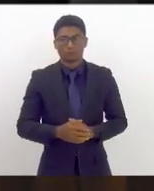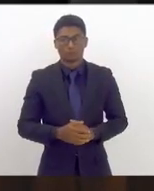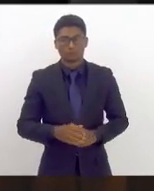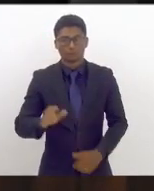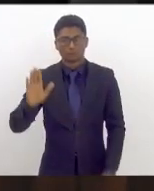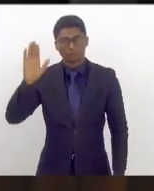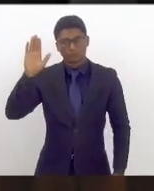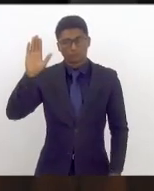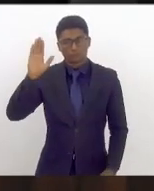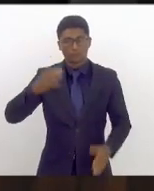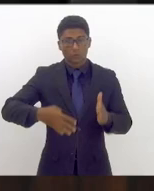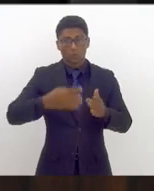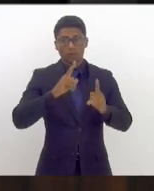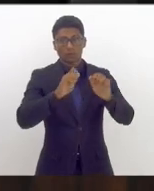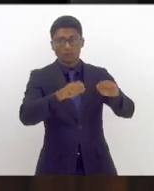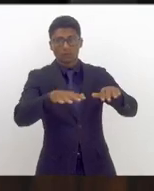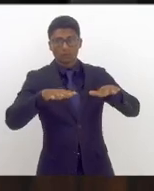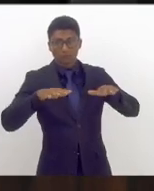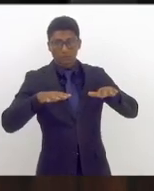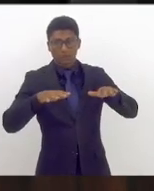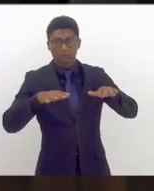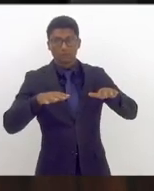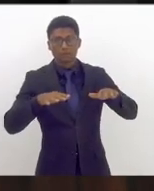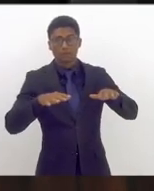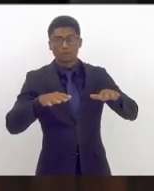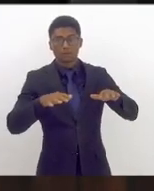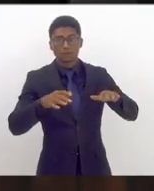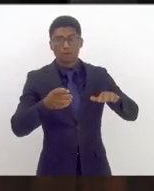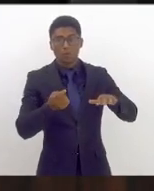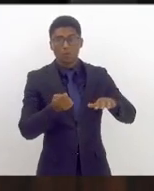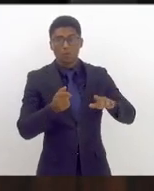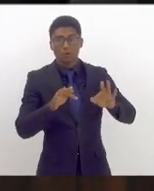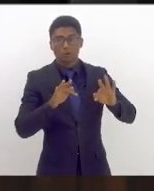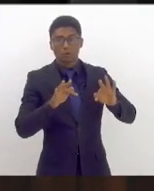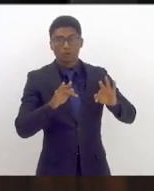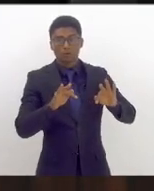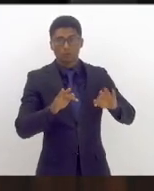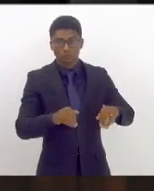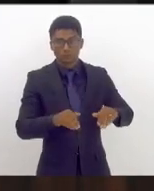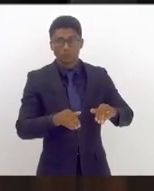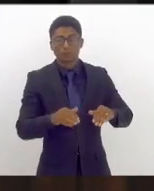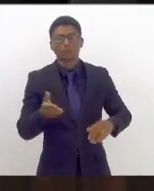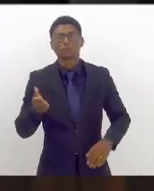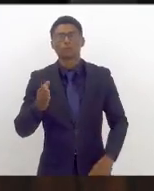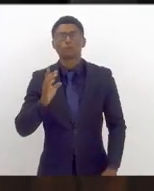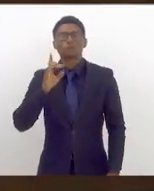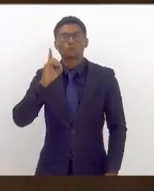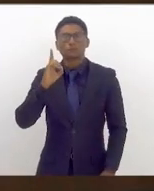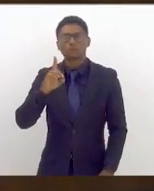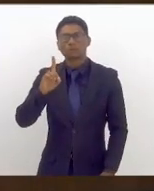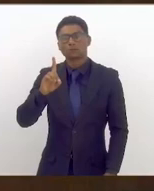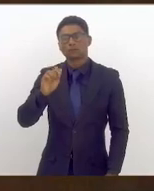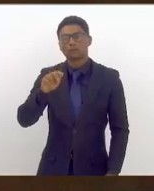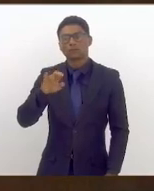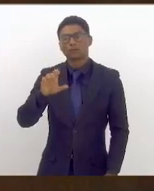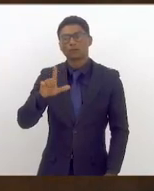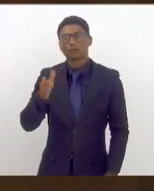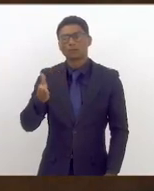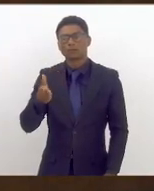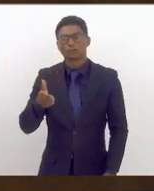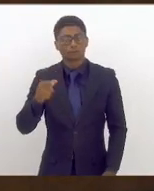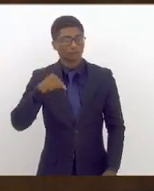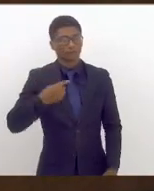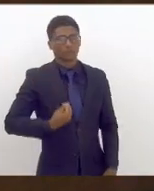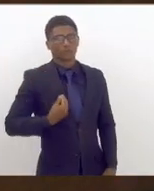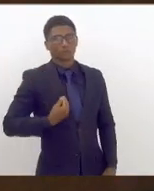na quarta sessão extraordinárias pela ordem Deputado Daniel librelon quero só registrar a presença do